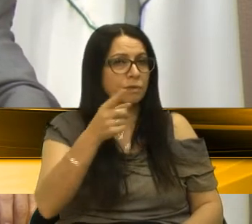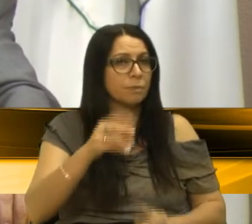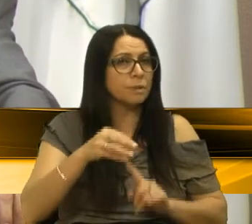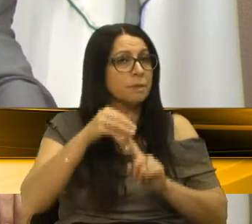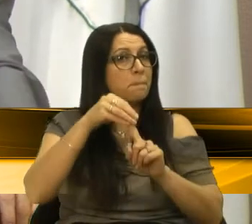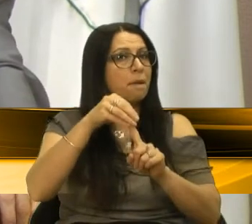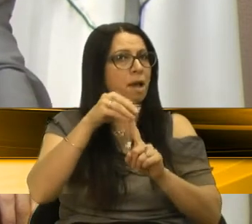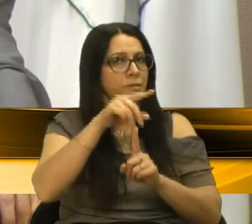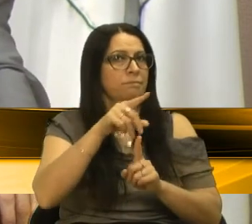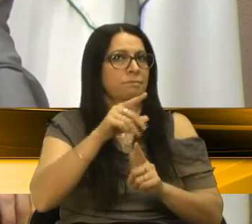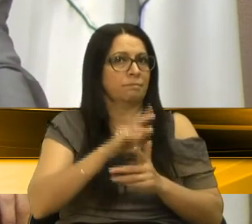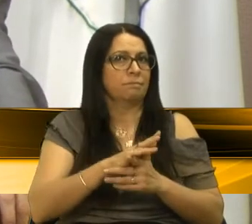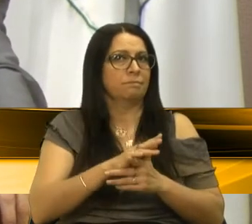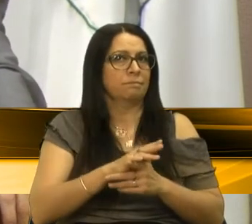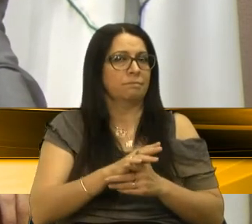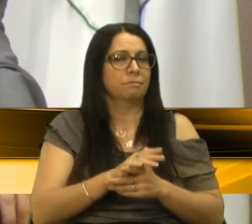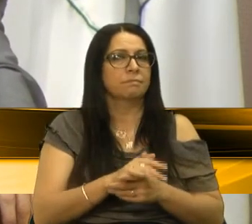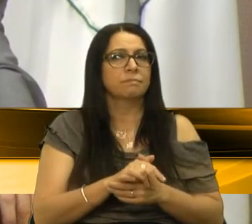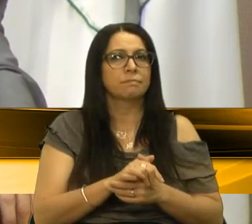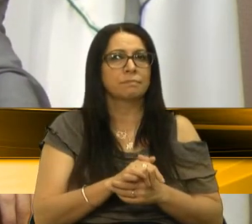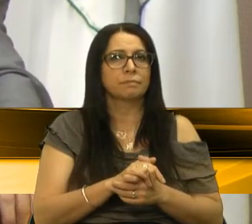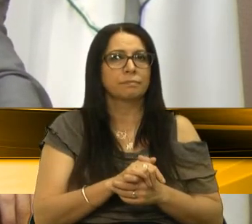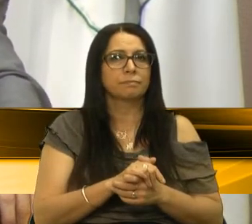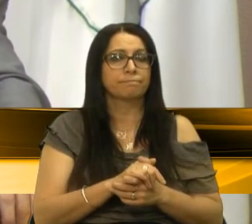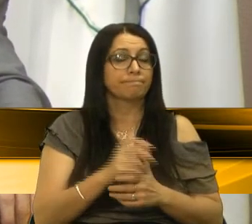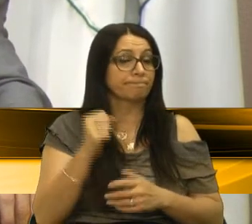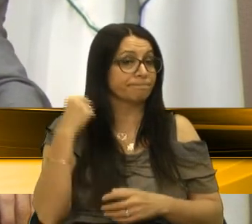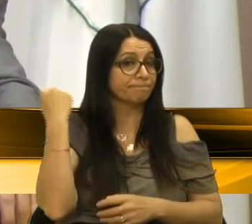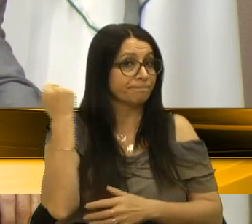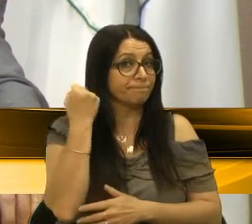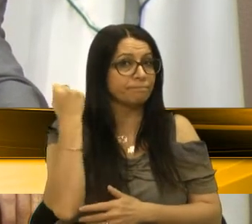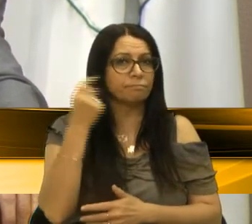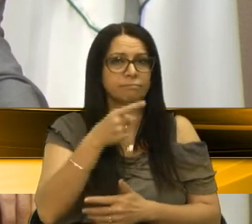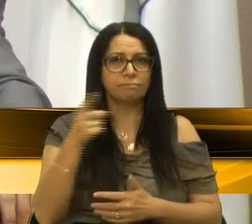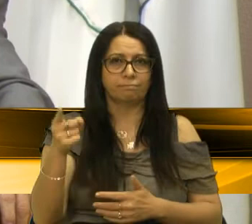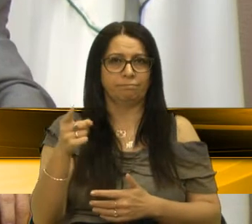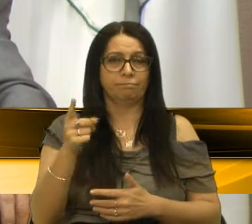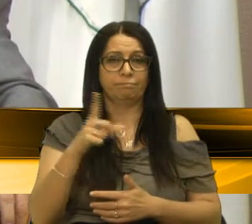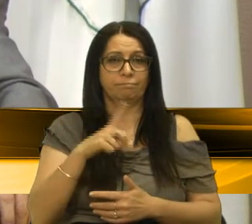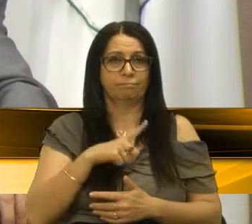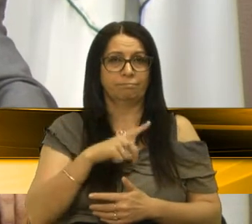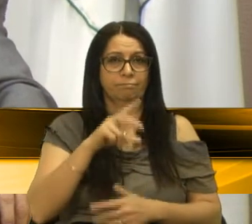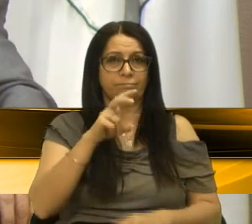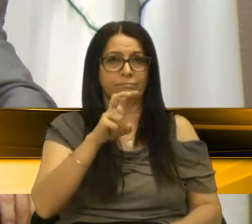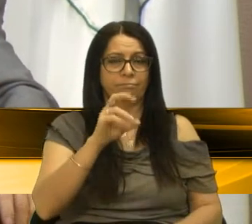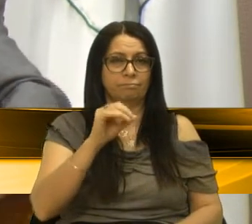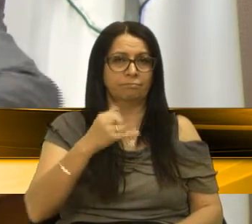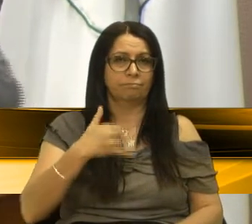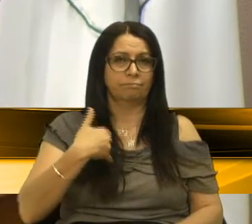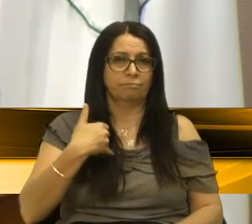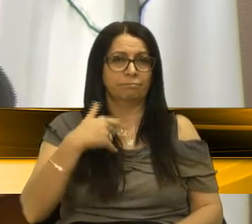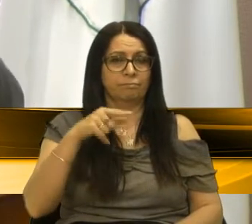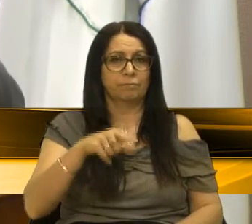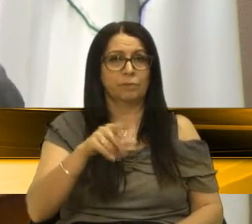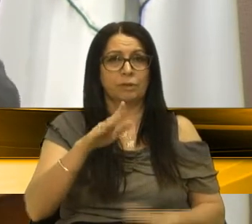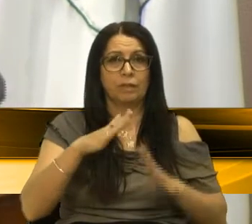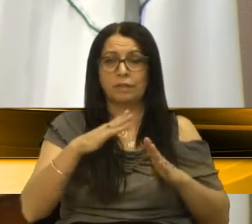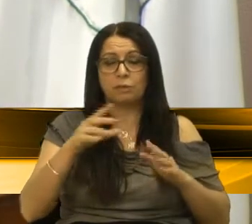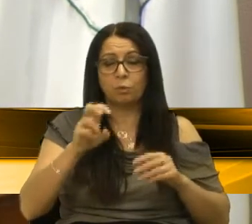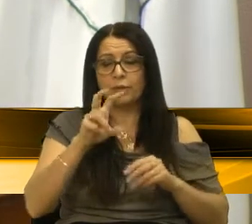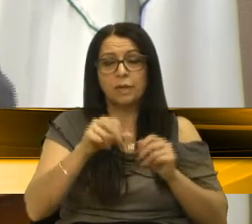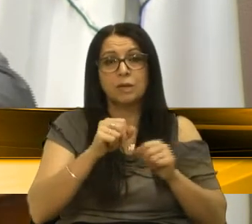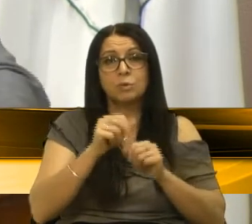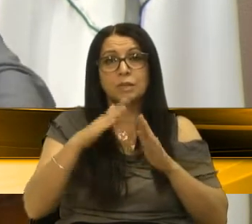principais questões gravíssimas. Eu tenho 50 anos de Caxias, eu nunca vi nada parecido em